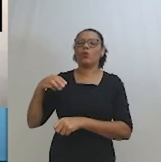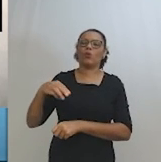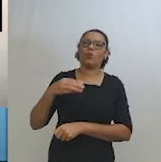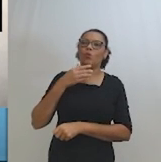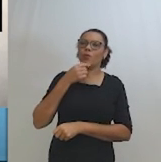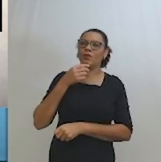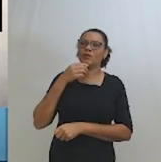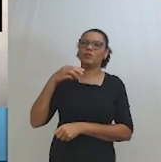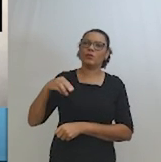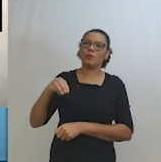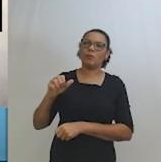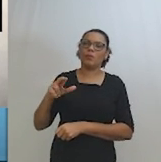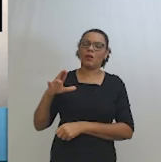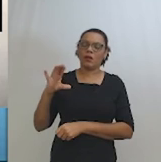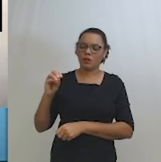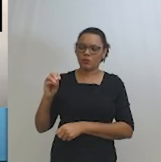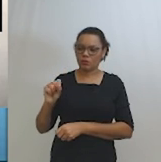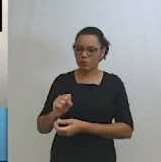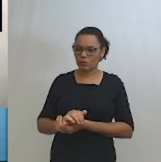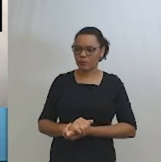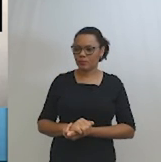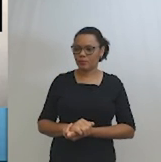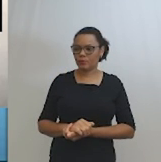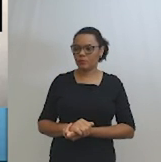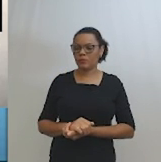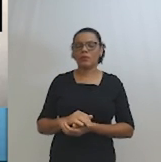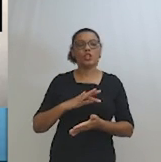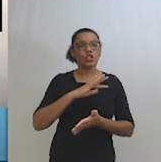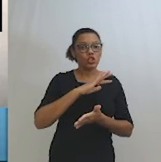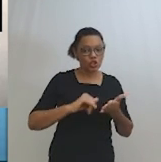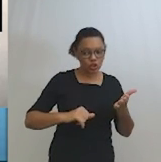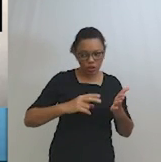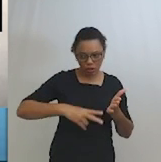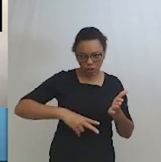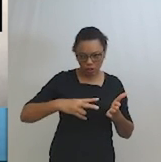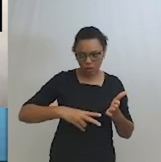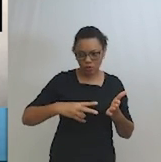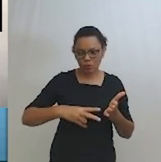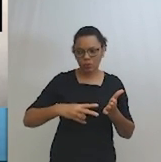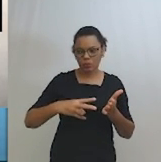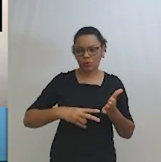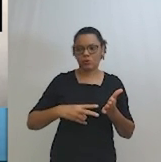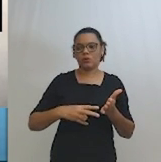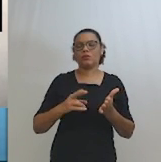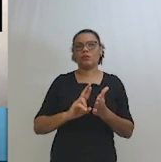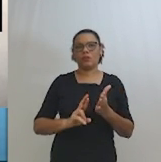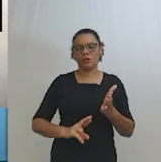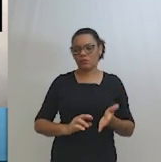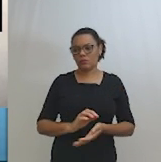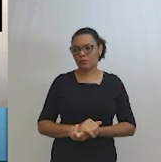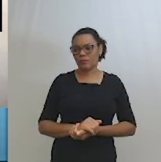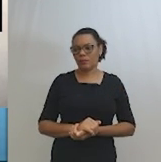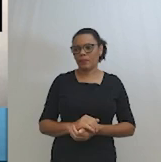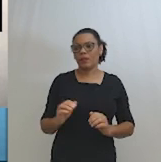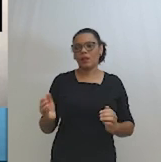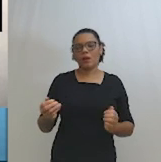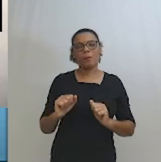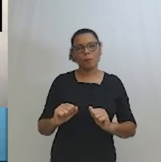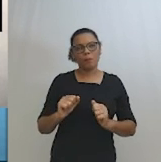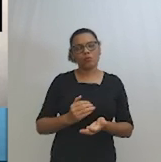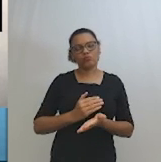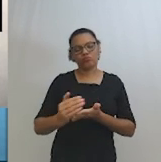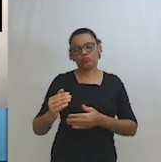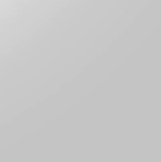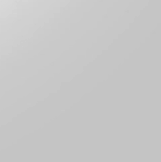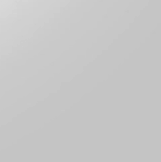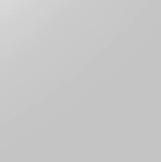que as circunstâncias evidenciam a gravidade concreta da conduta E assim extrapolam a mera descrição dos elementos próprios do